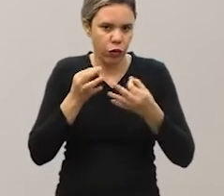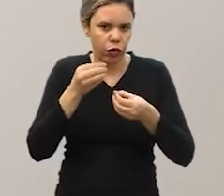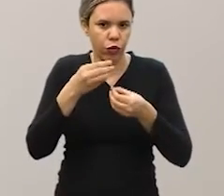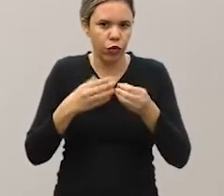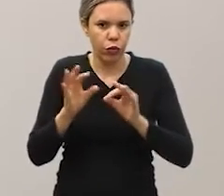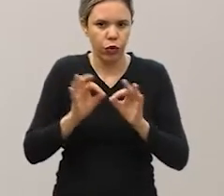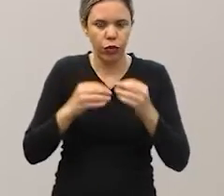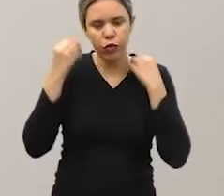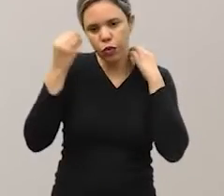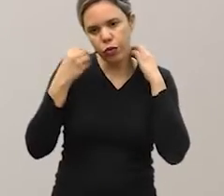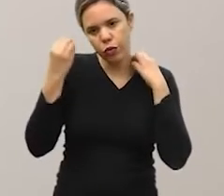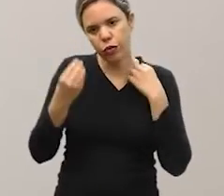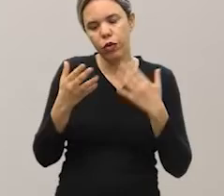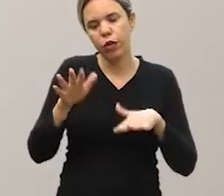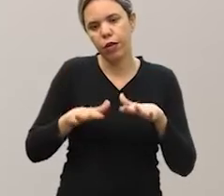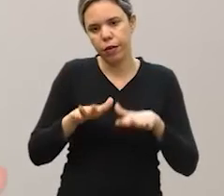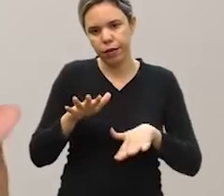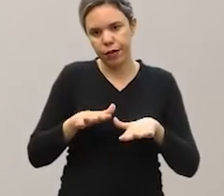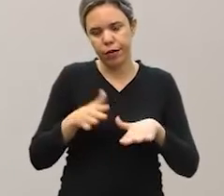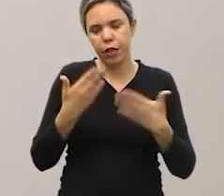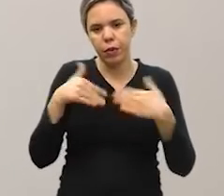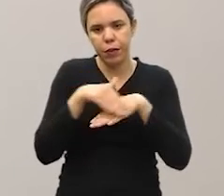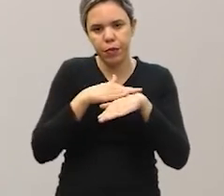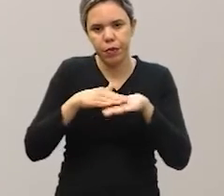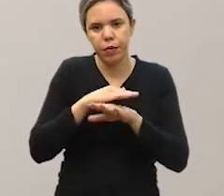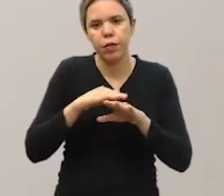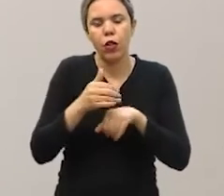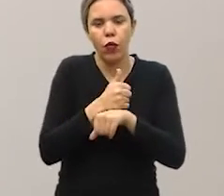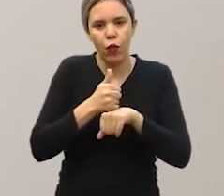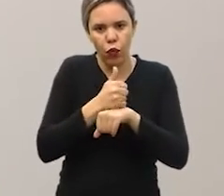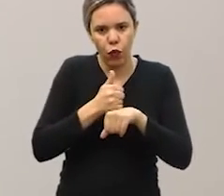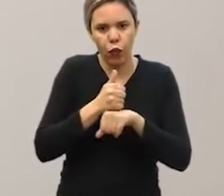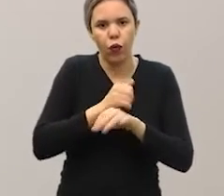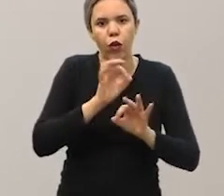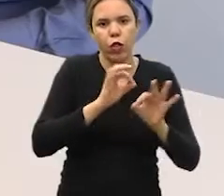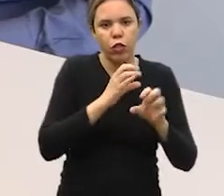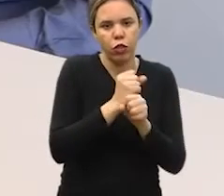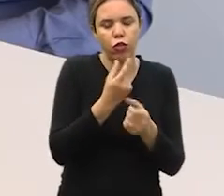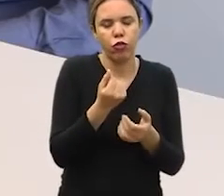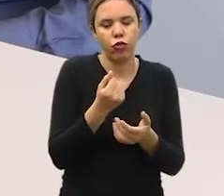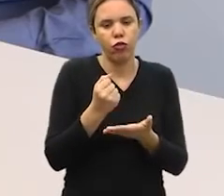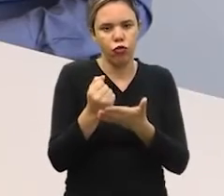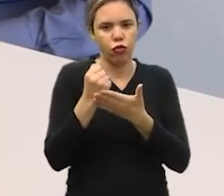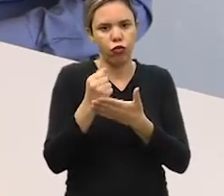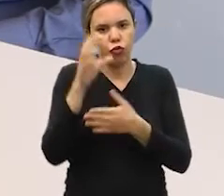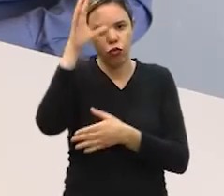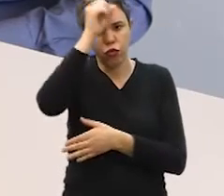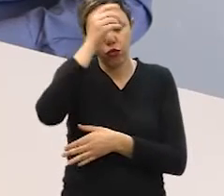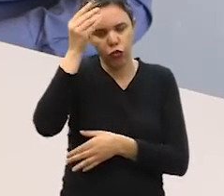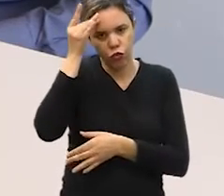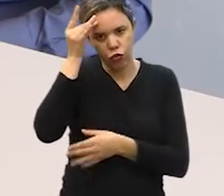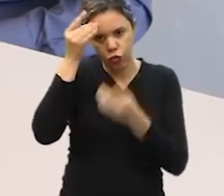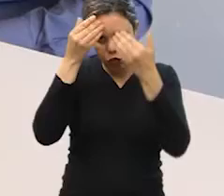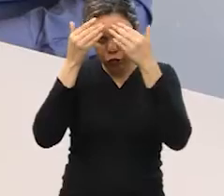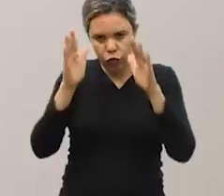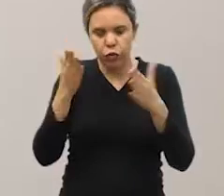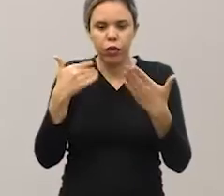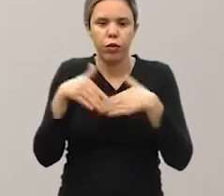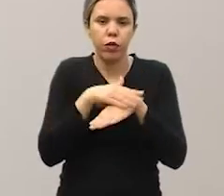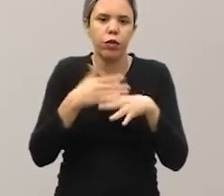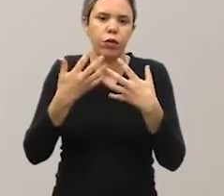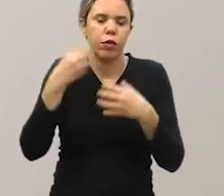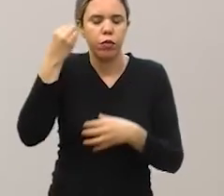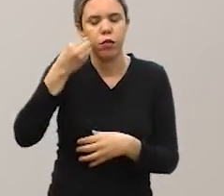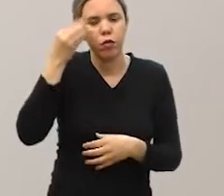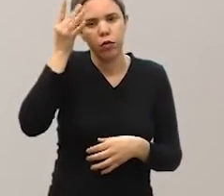uma preparação e muitas vezes, né, conversar com um planejador financeiro ajuda, porque você aprende muito nessa conversa,